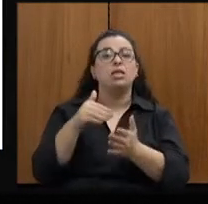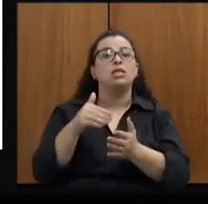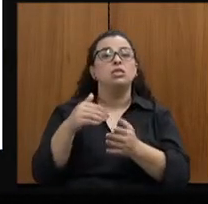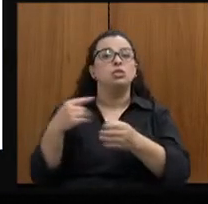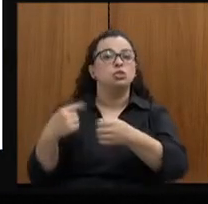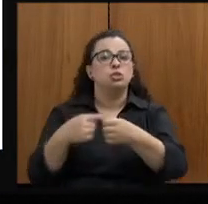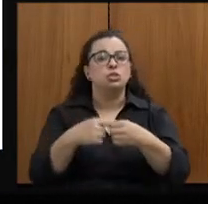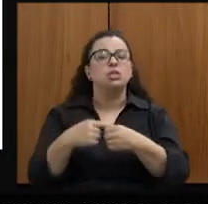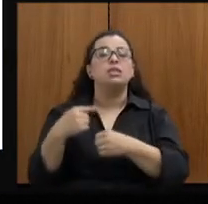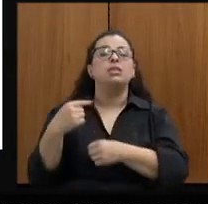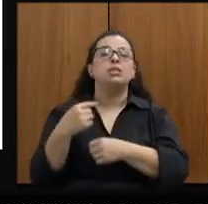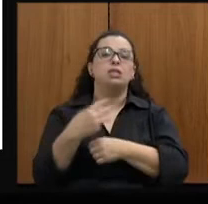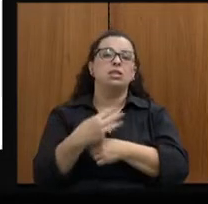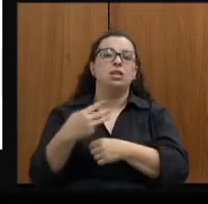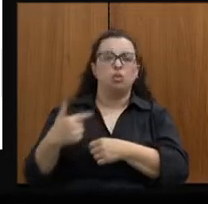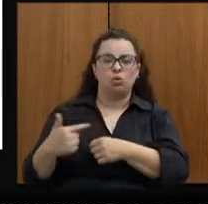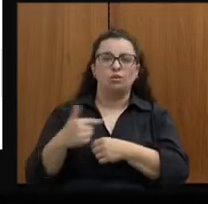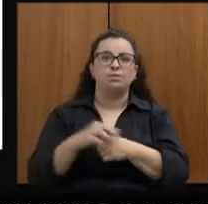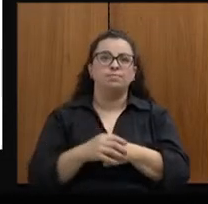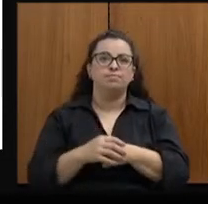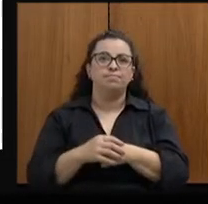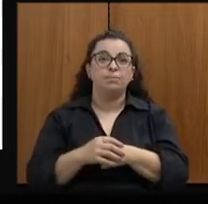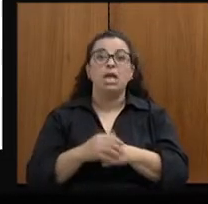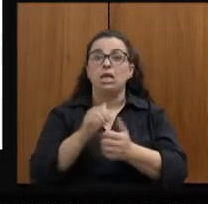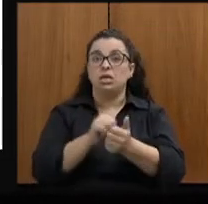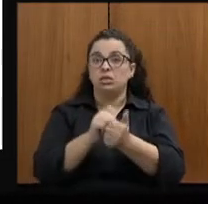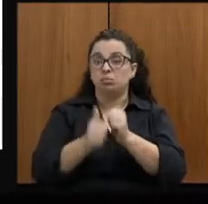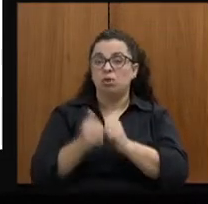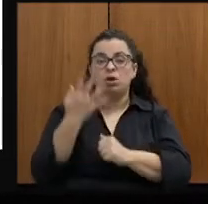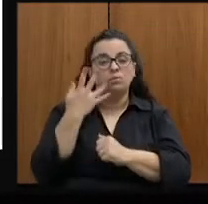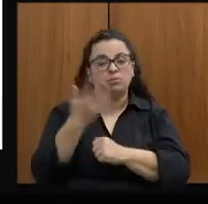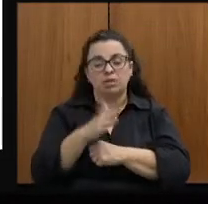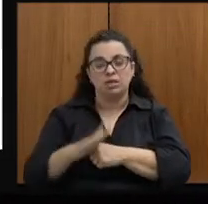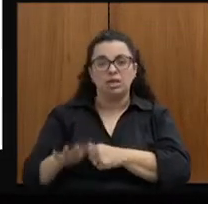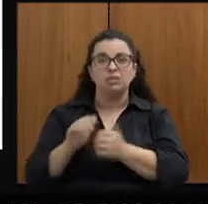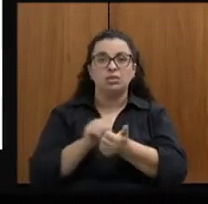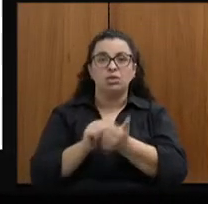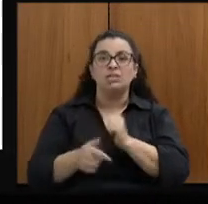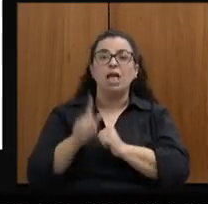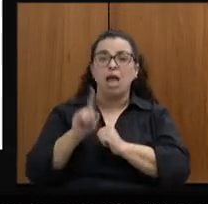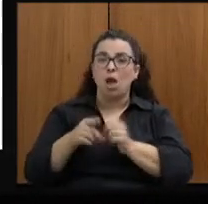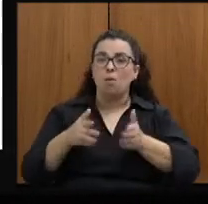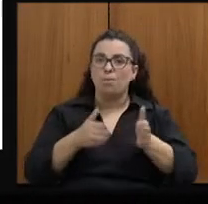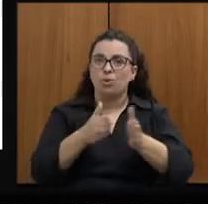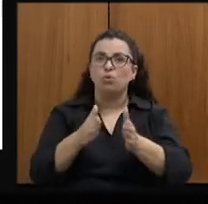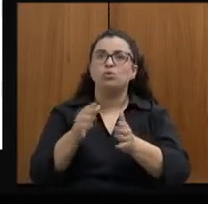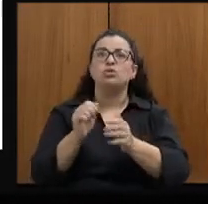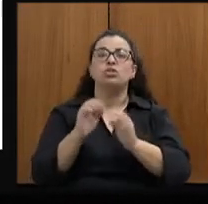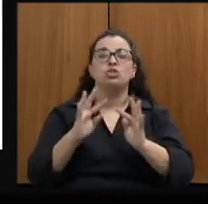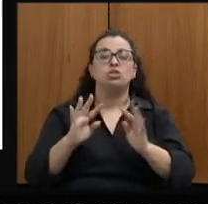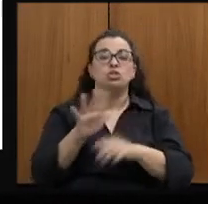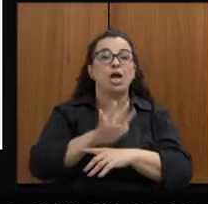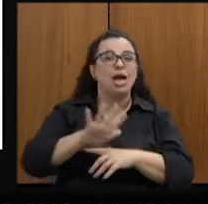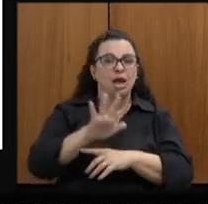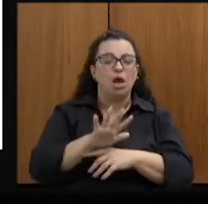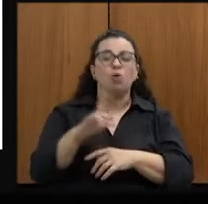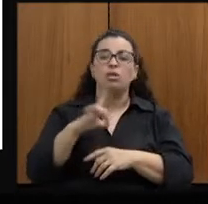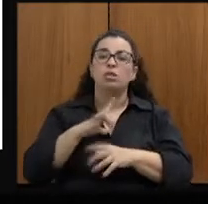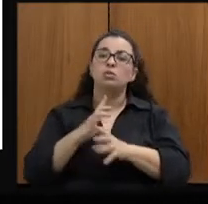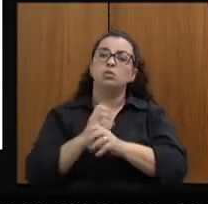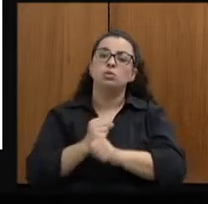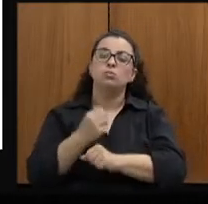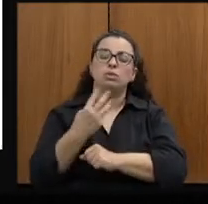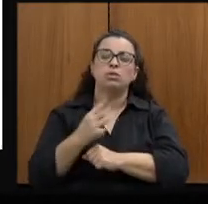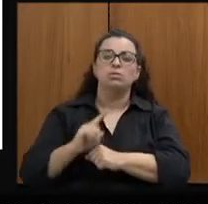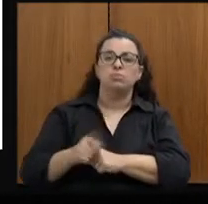Geração Esporte para Criança e Adolescente. Também no projeto Percursos Gerais, no processo de transição, nós temos 3 mil crianças e